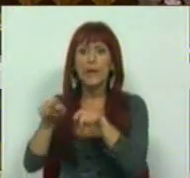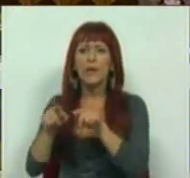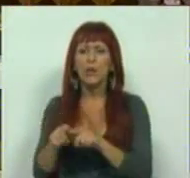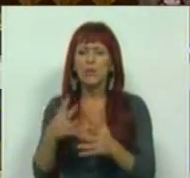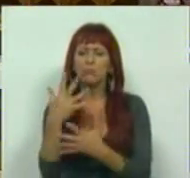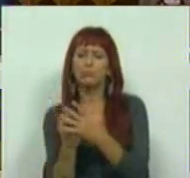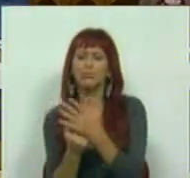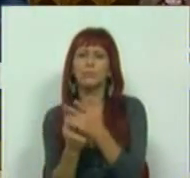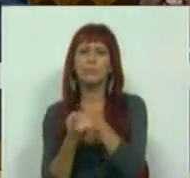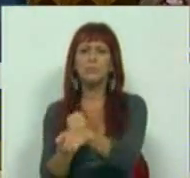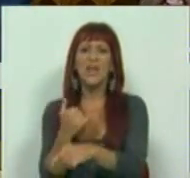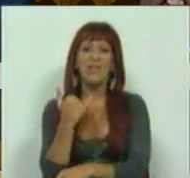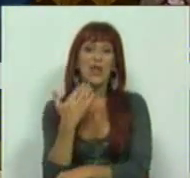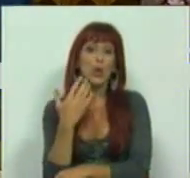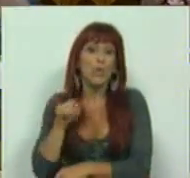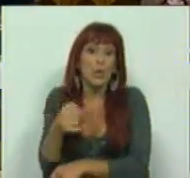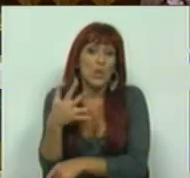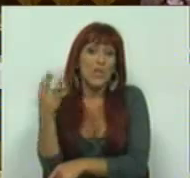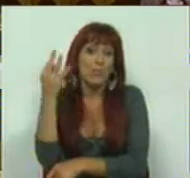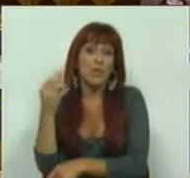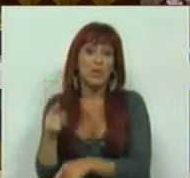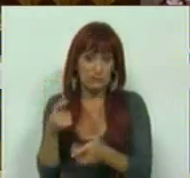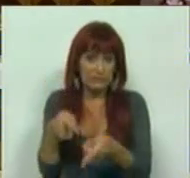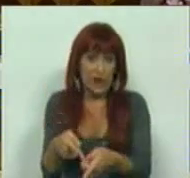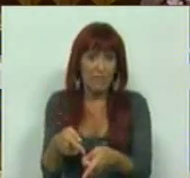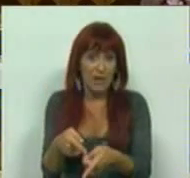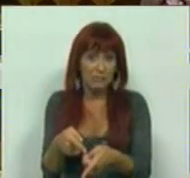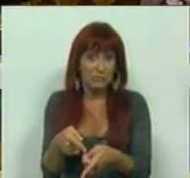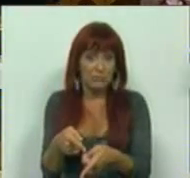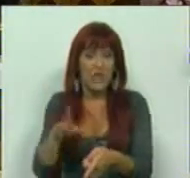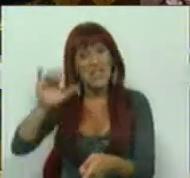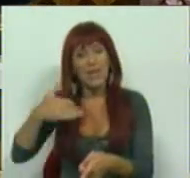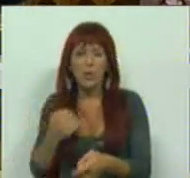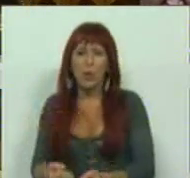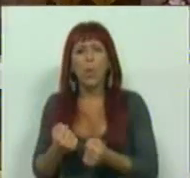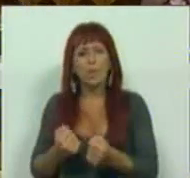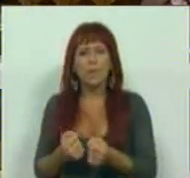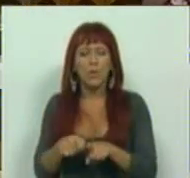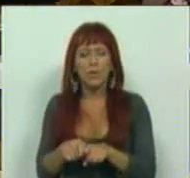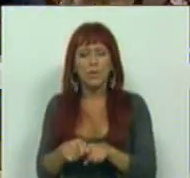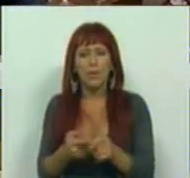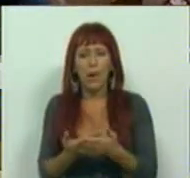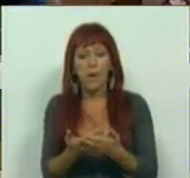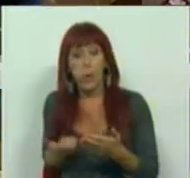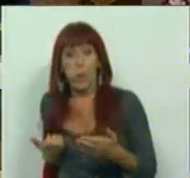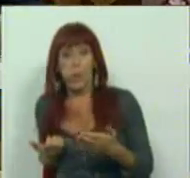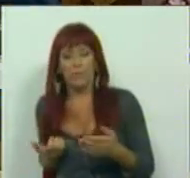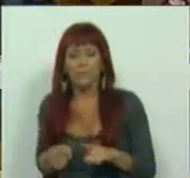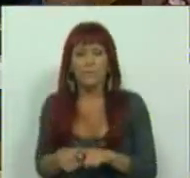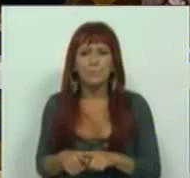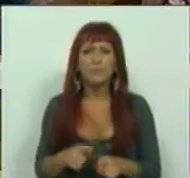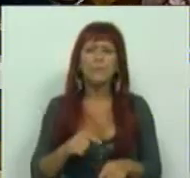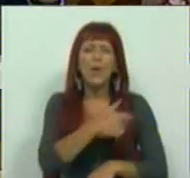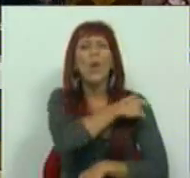uma retenção na fonte de 21,5%. Estava, não estava, pois o CDS conseguiu que ela vá ser retirada.